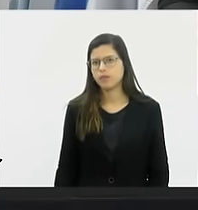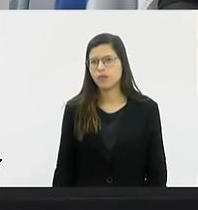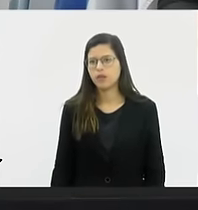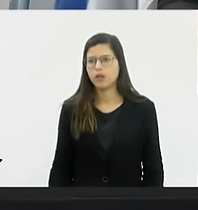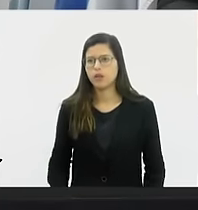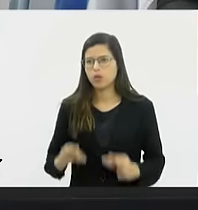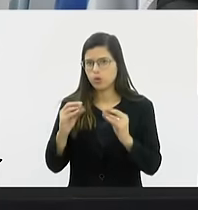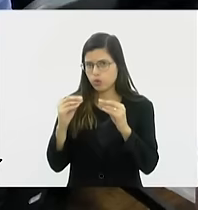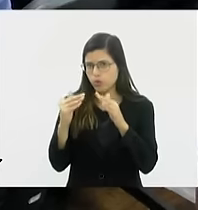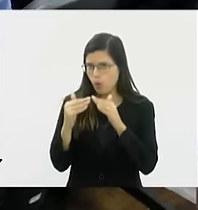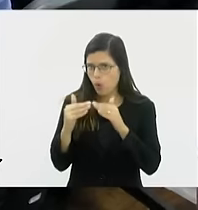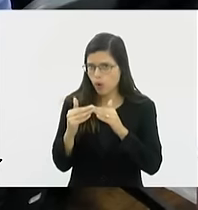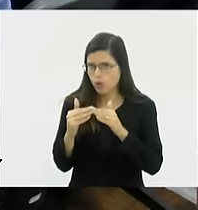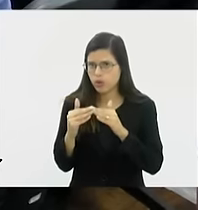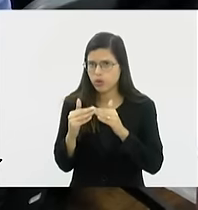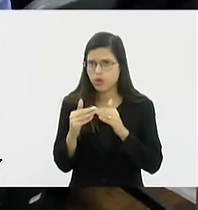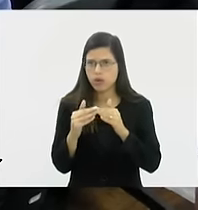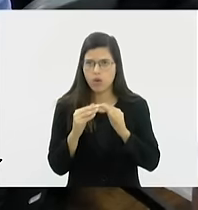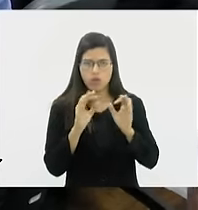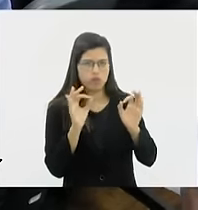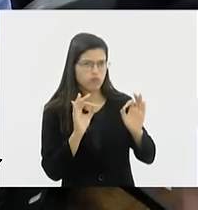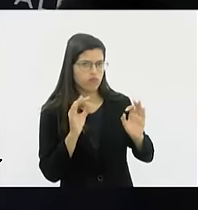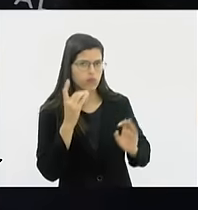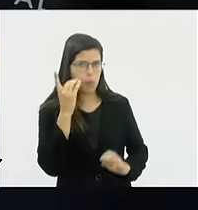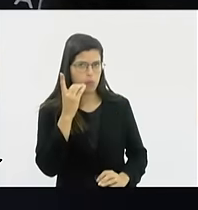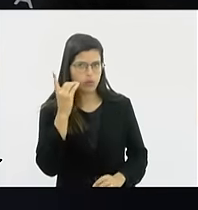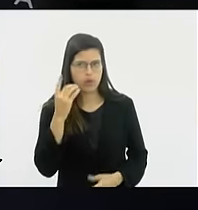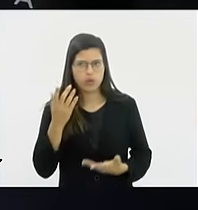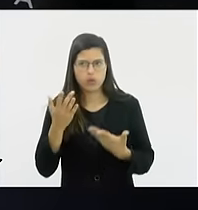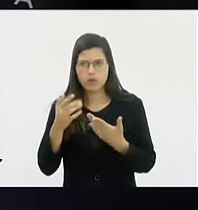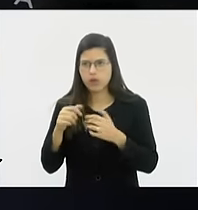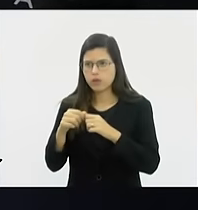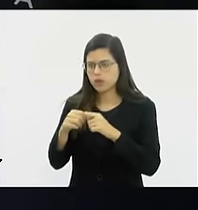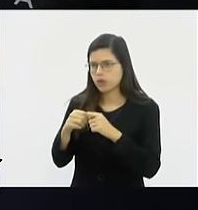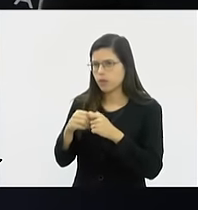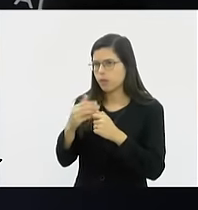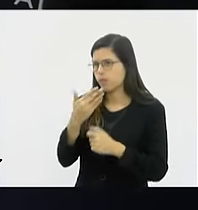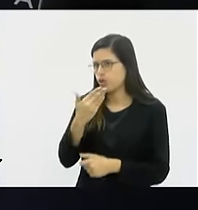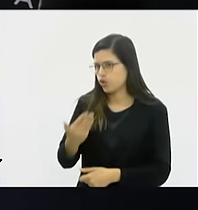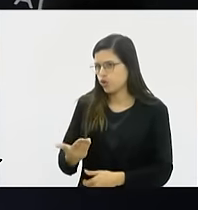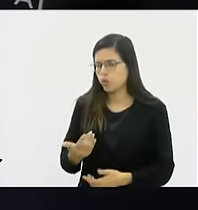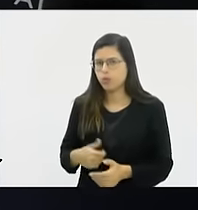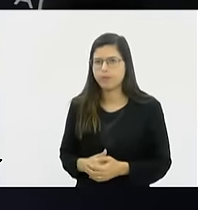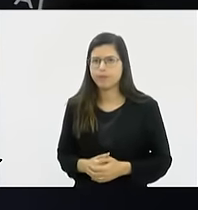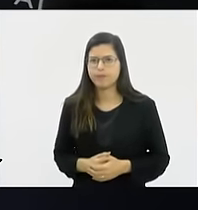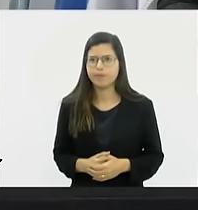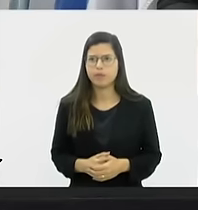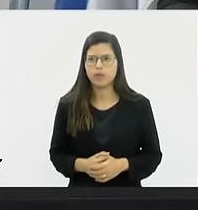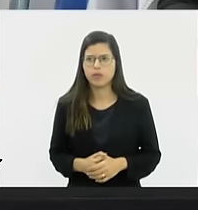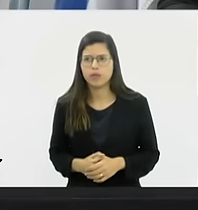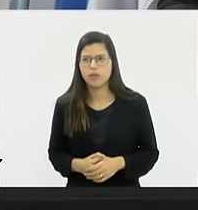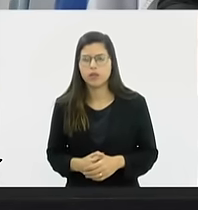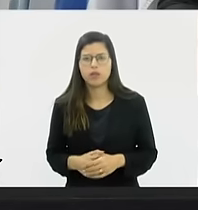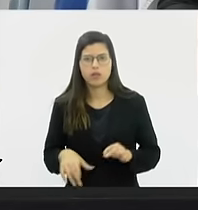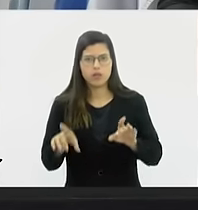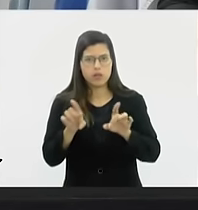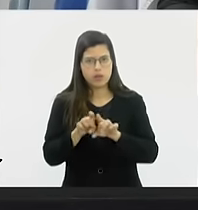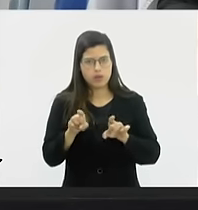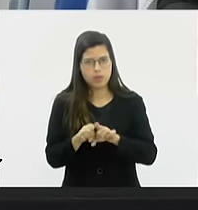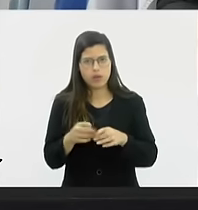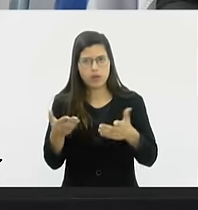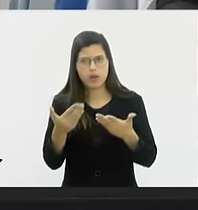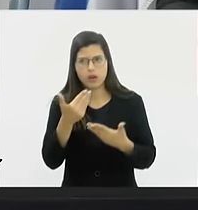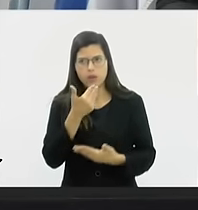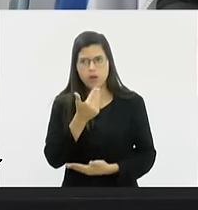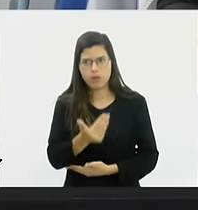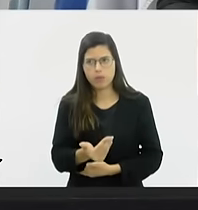Todos de acordo? Algum deputado quer fazer algum encaminhamento? Então, além disso, quero pedir a